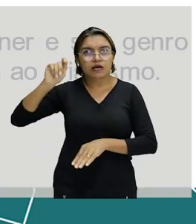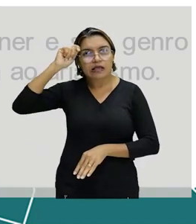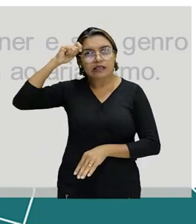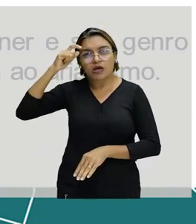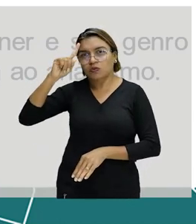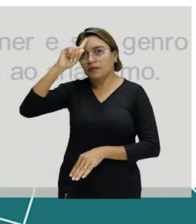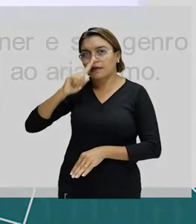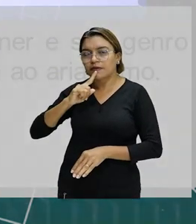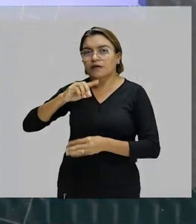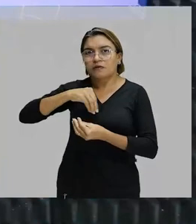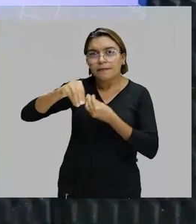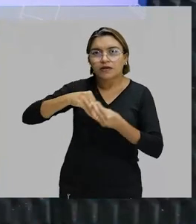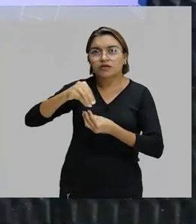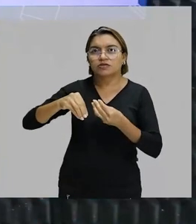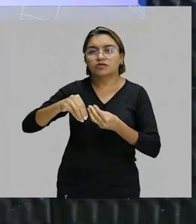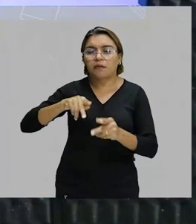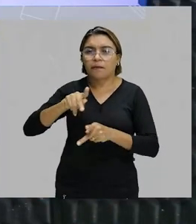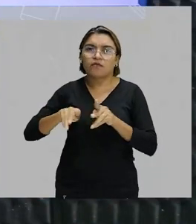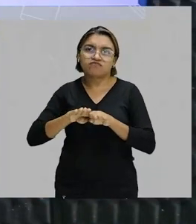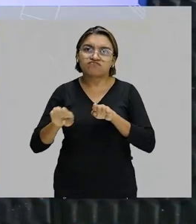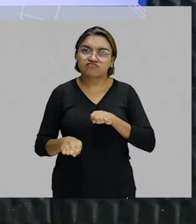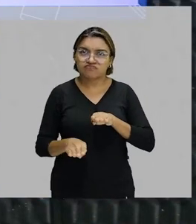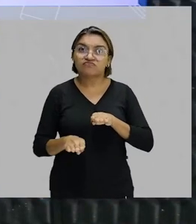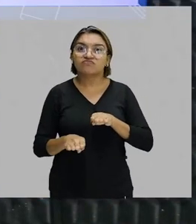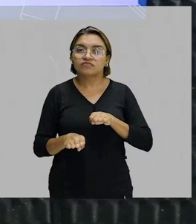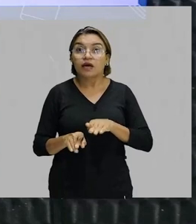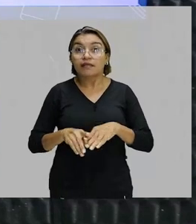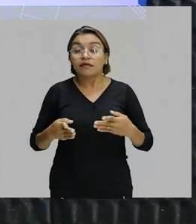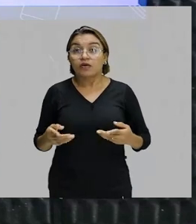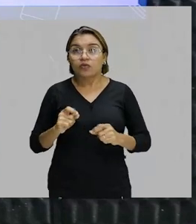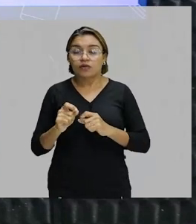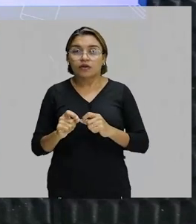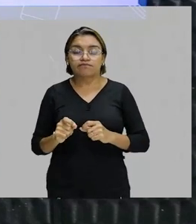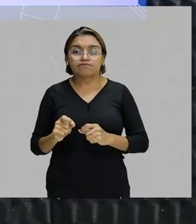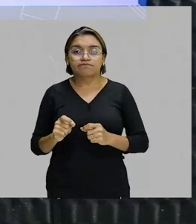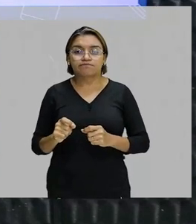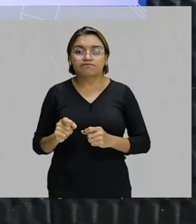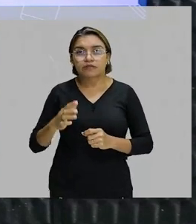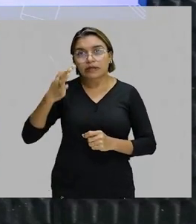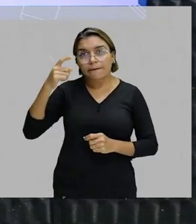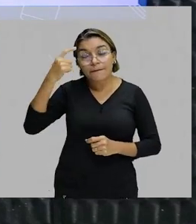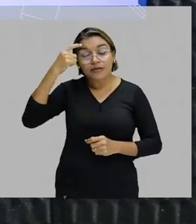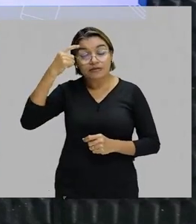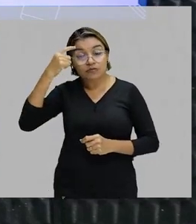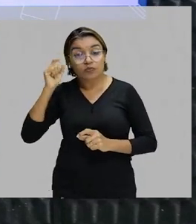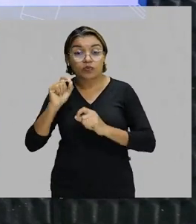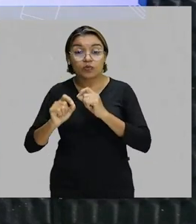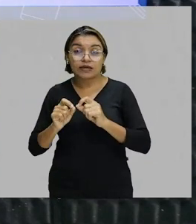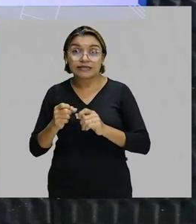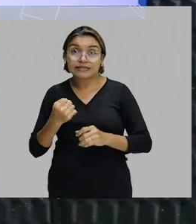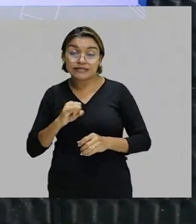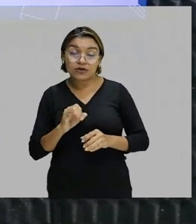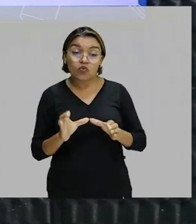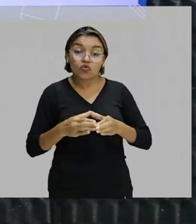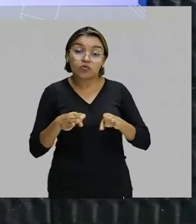amarelos mestiços e judeus são povos inferiores portanto por essa lógica quem é superior tem o direito